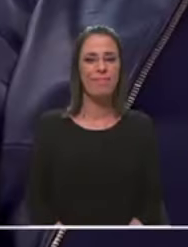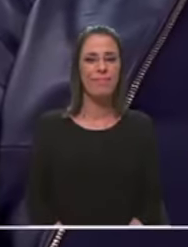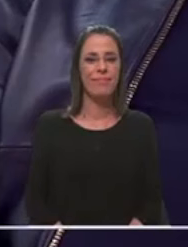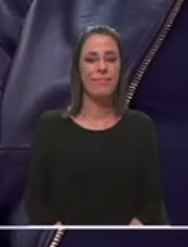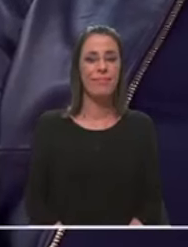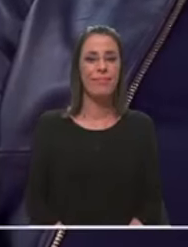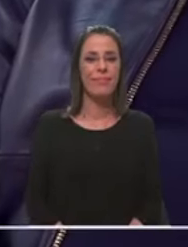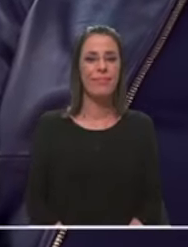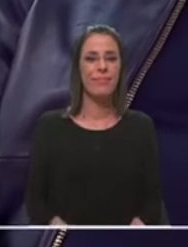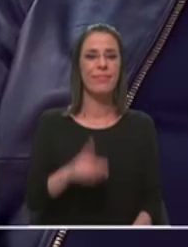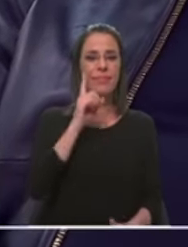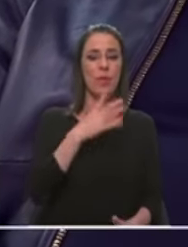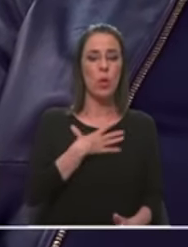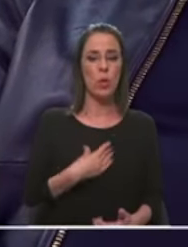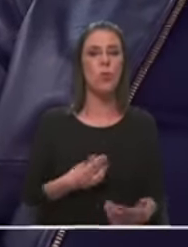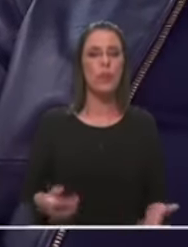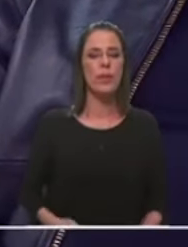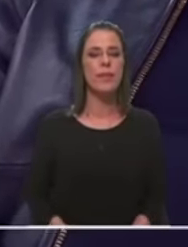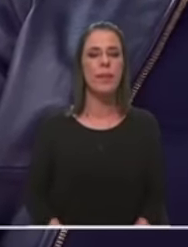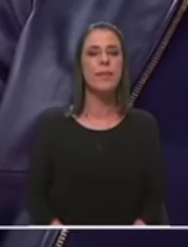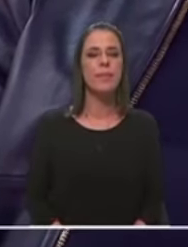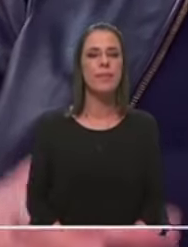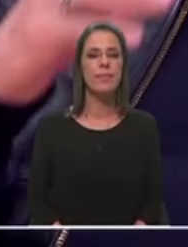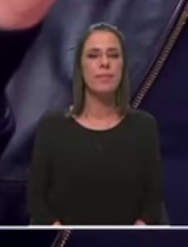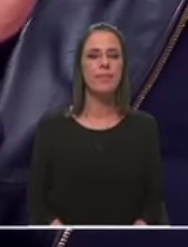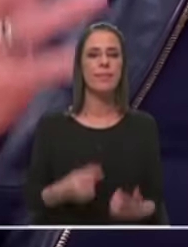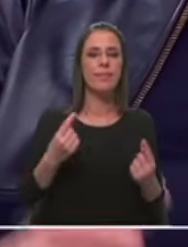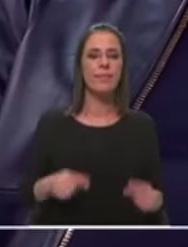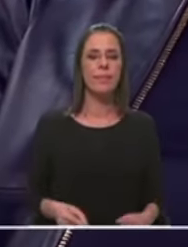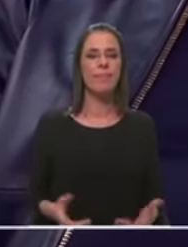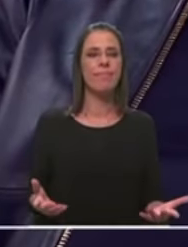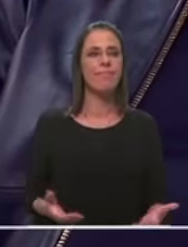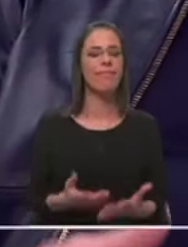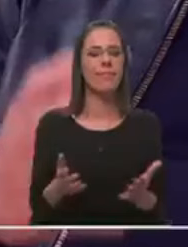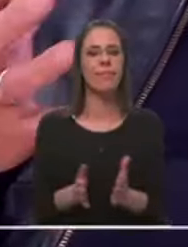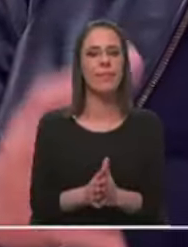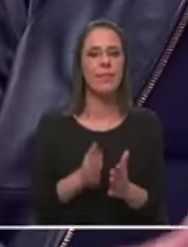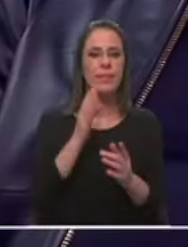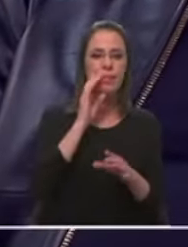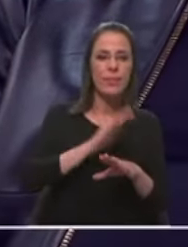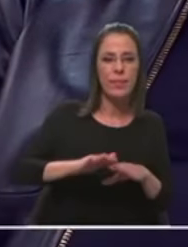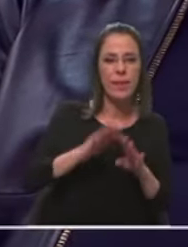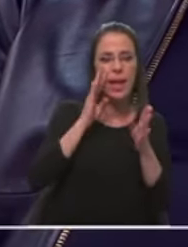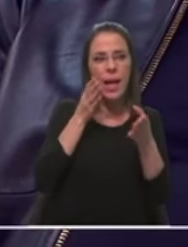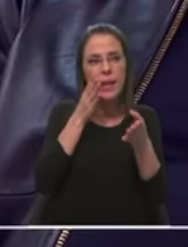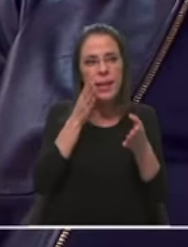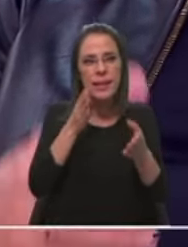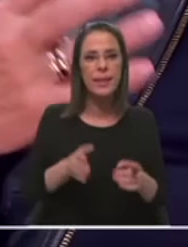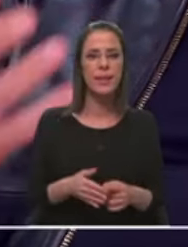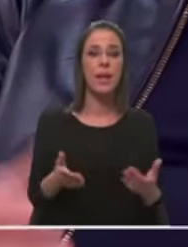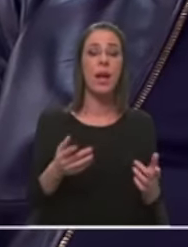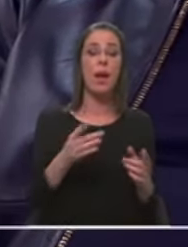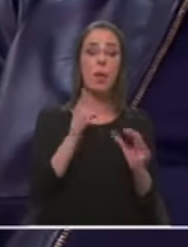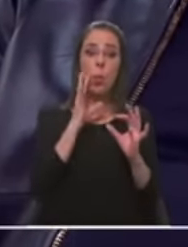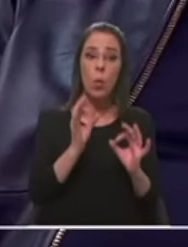Mas ela gostava que... Tinha aquela... Aquela atenção que a estrada era